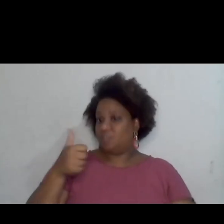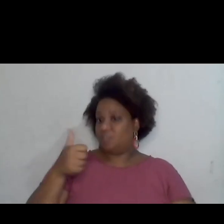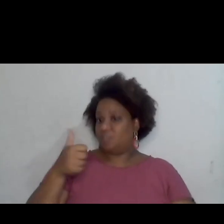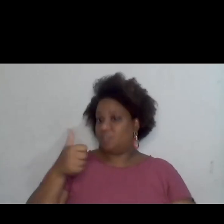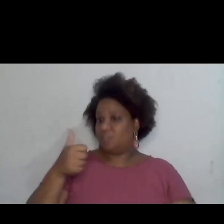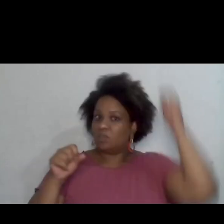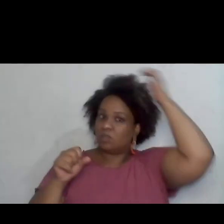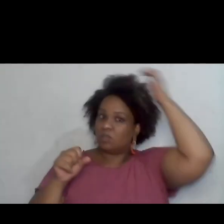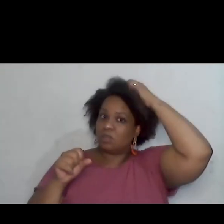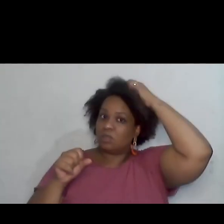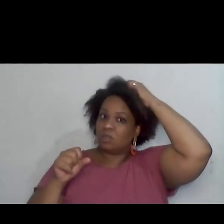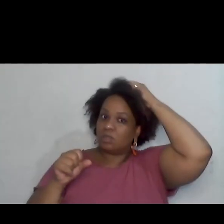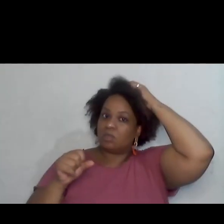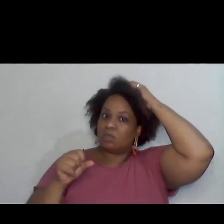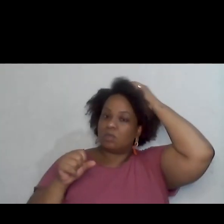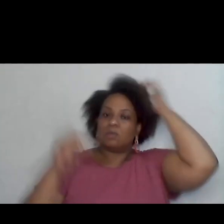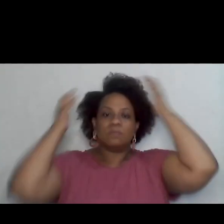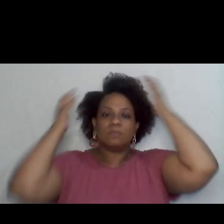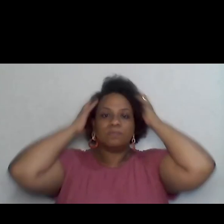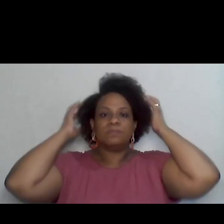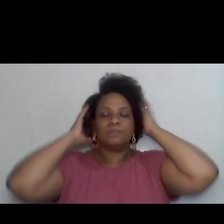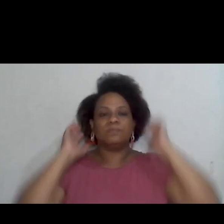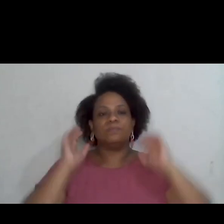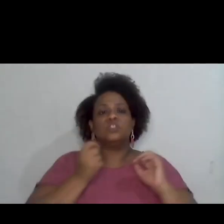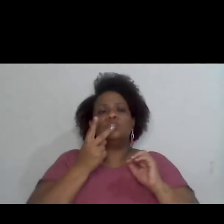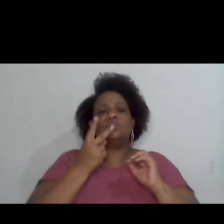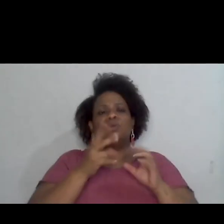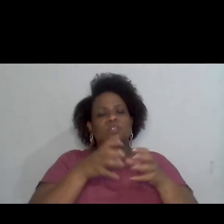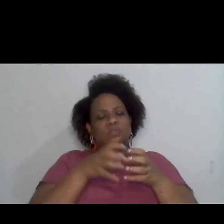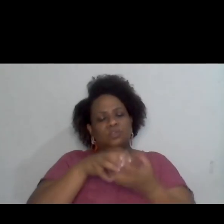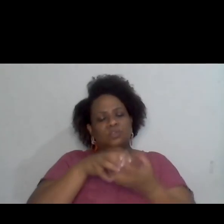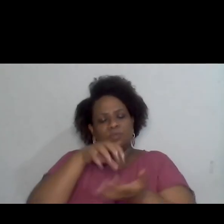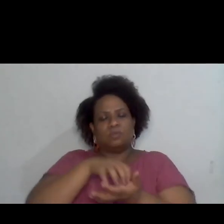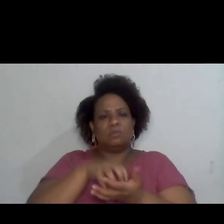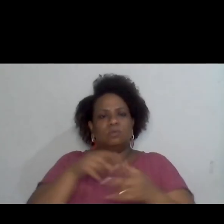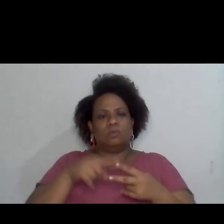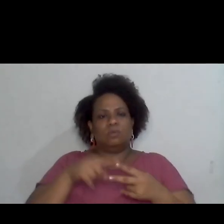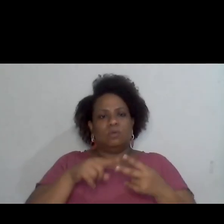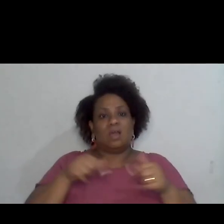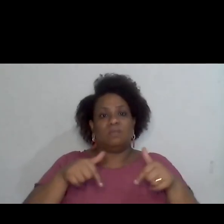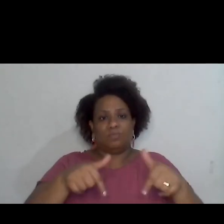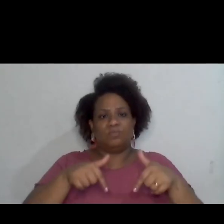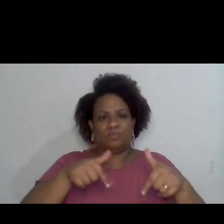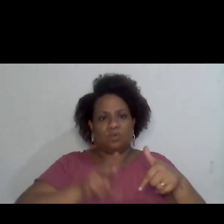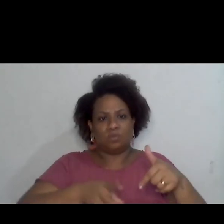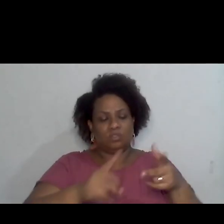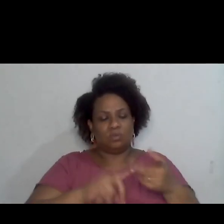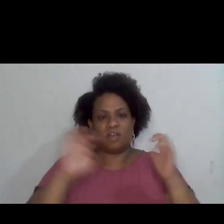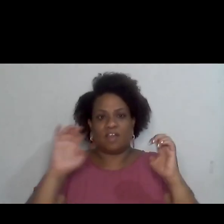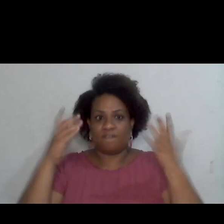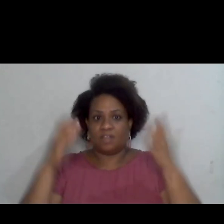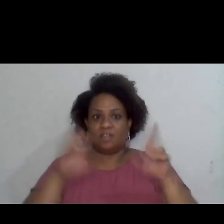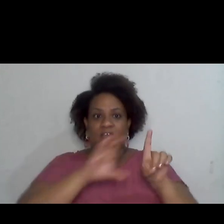editais setoriais. Os outros dois grandes instrumentos do Fundo de Cultura são as ações continuadas e os eventos calendarizados. O último